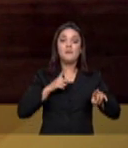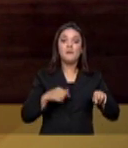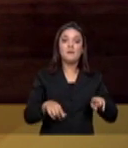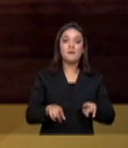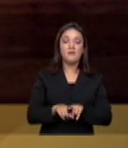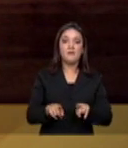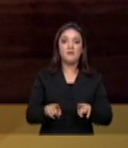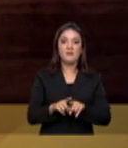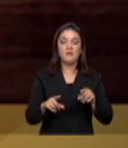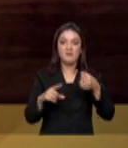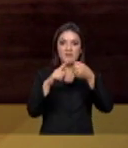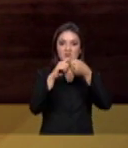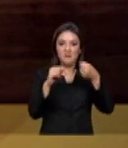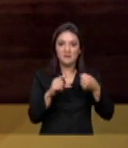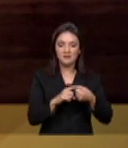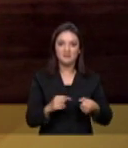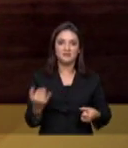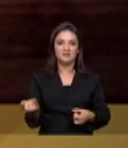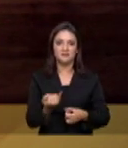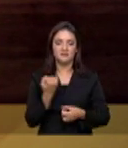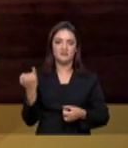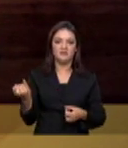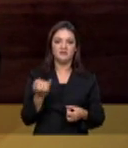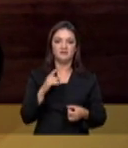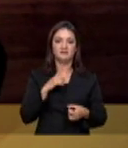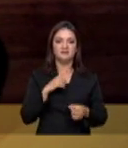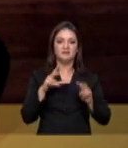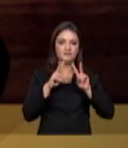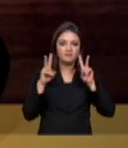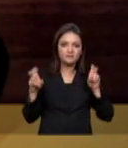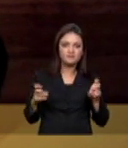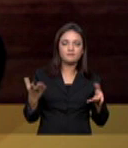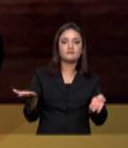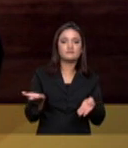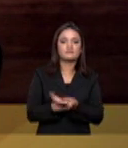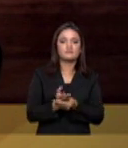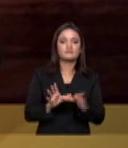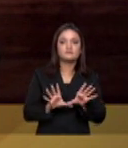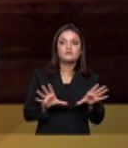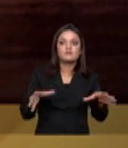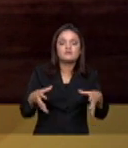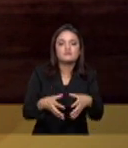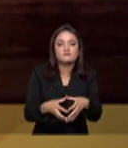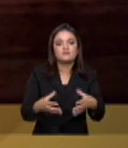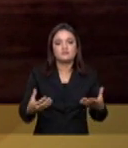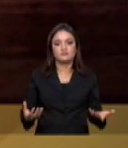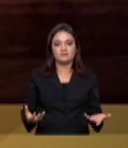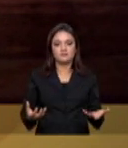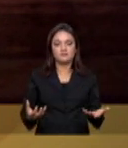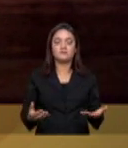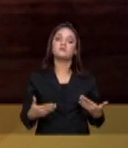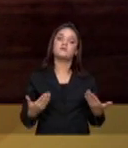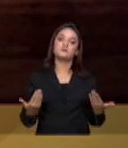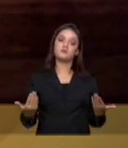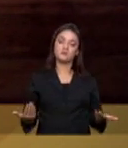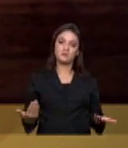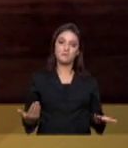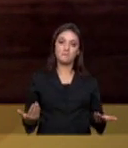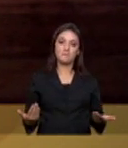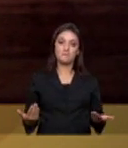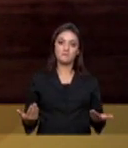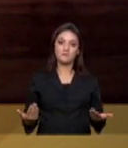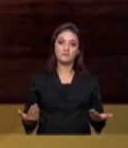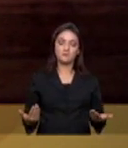louvar disposição aplicável aos litígios coletivos o que projeta